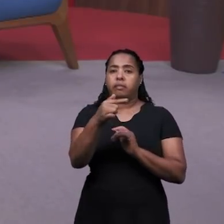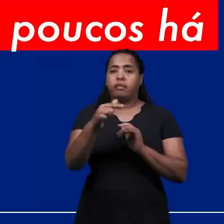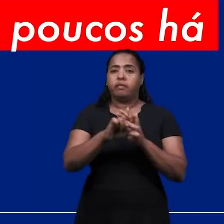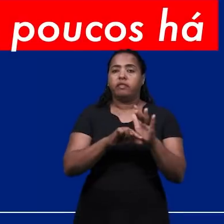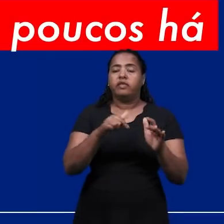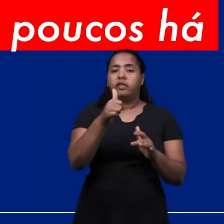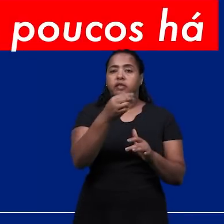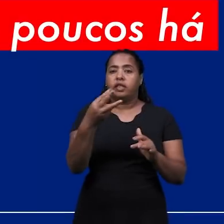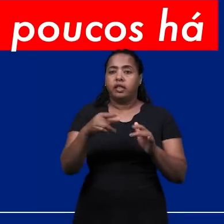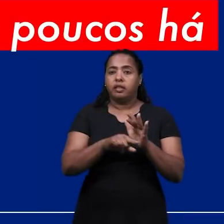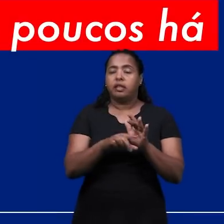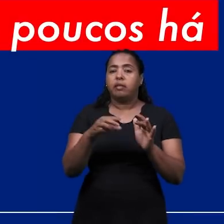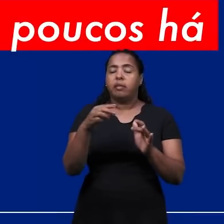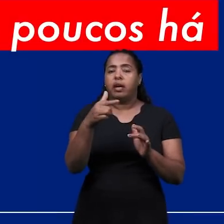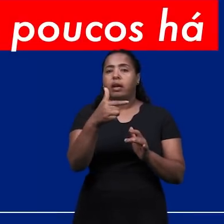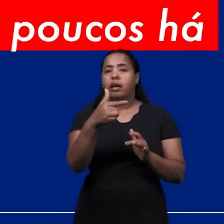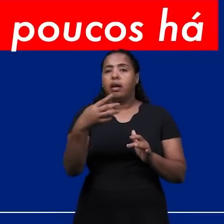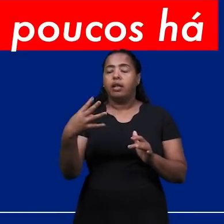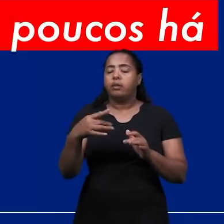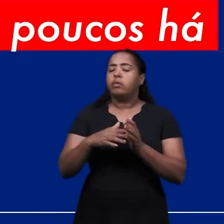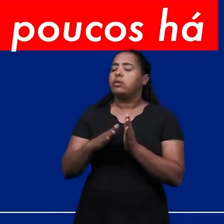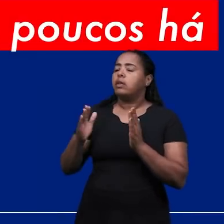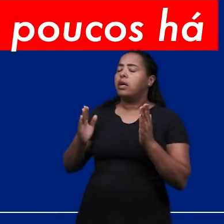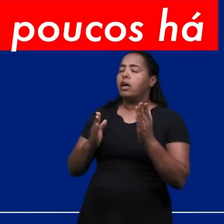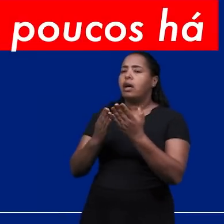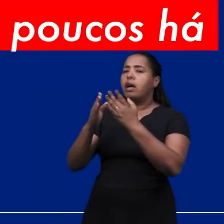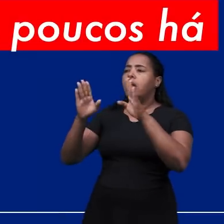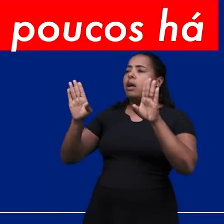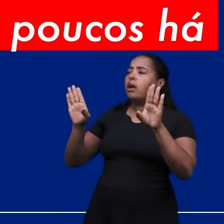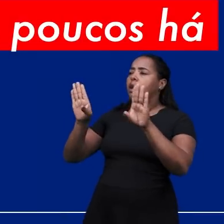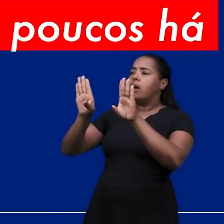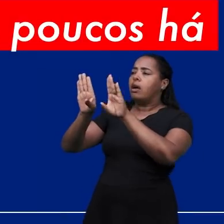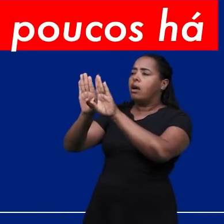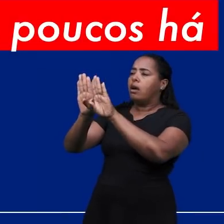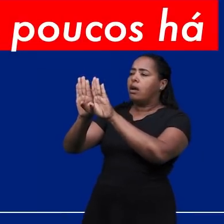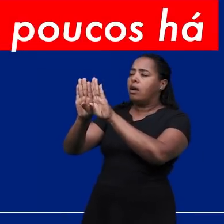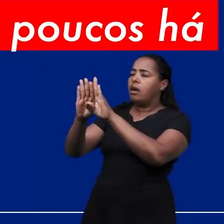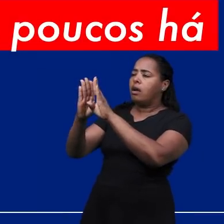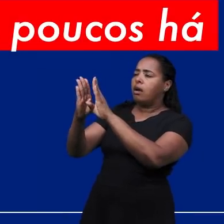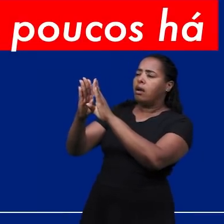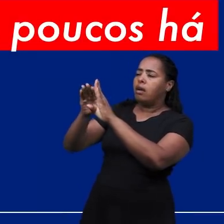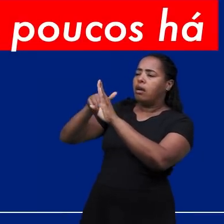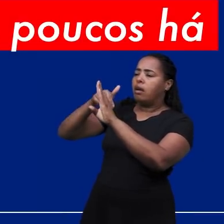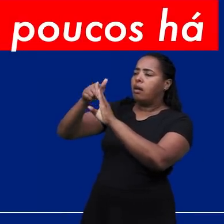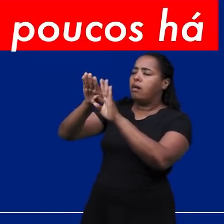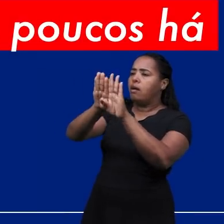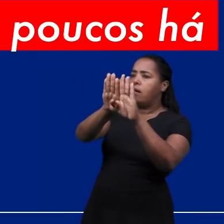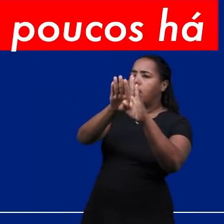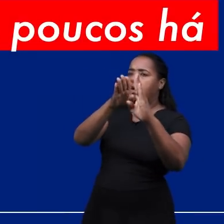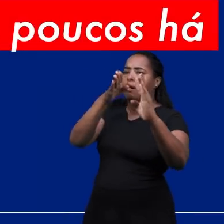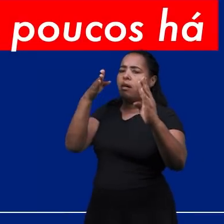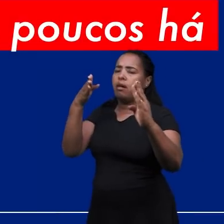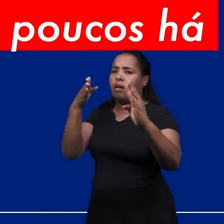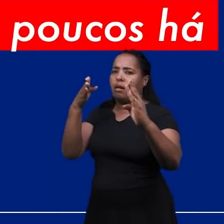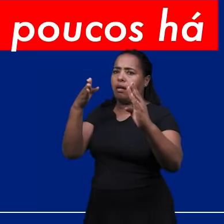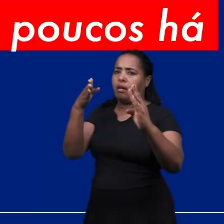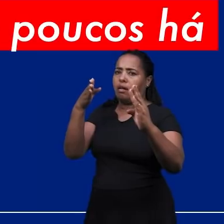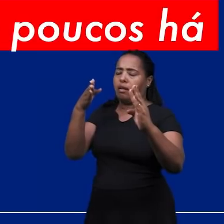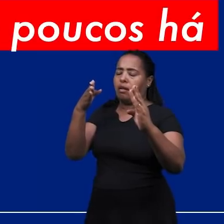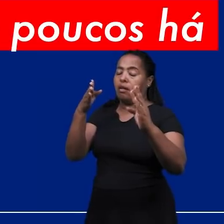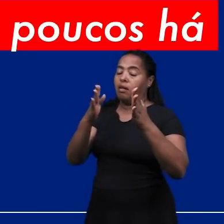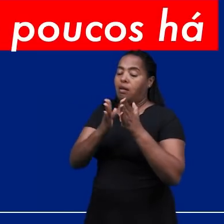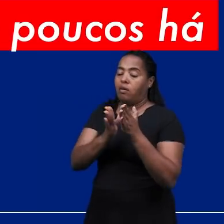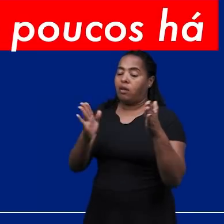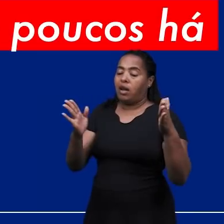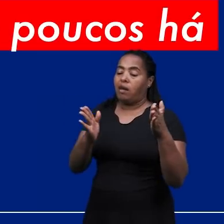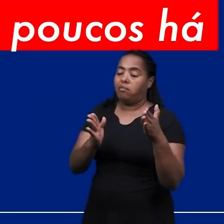14. Entrai pela porta estreita, porque larga é a porta e espaçoso o caminho que conduz à